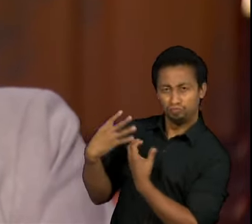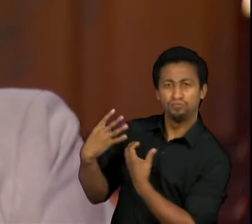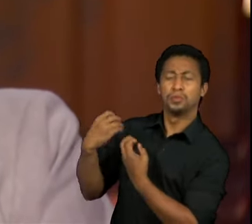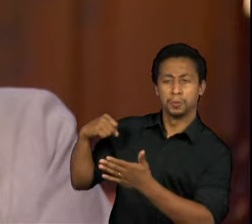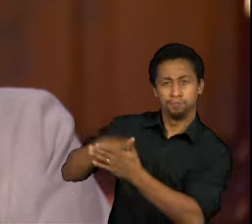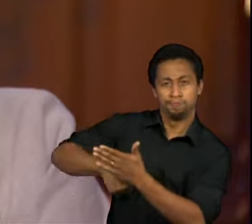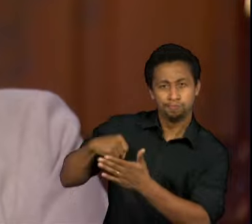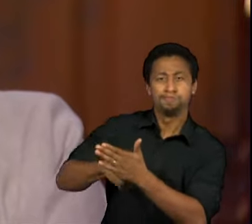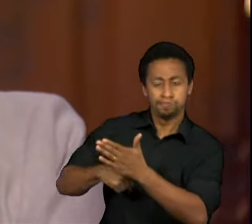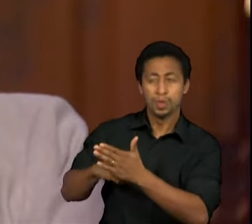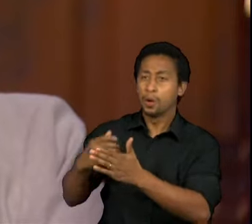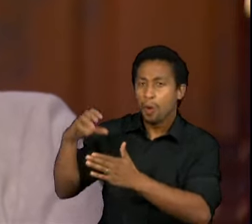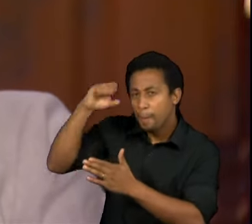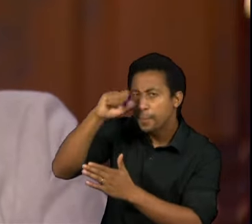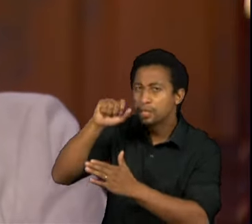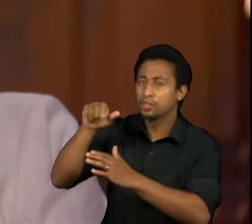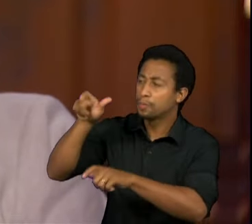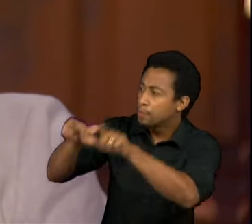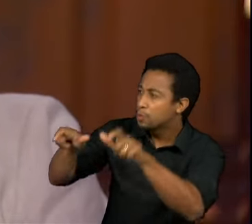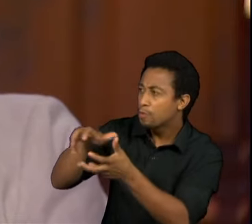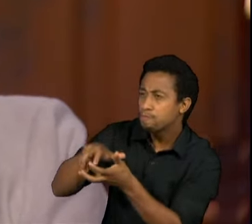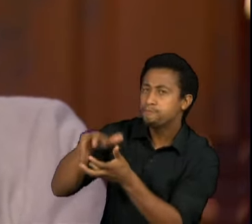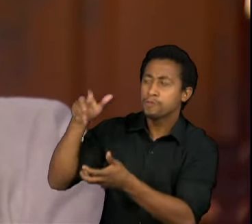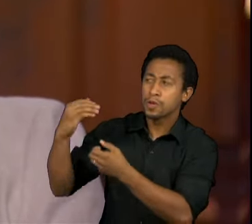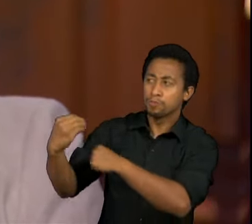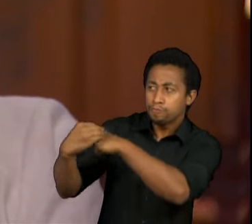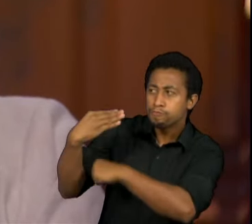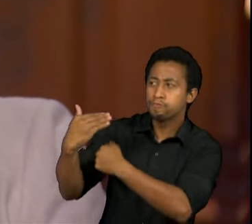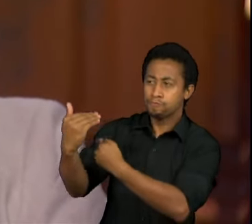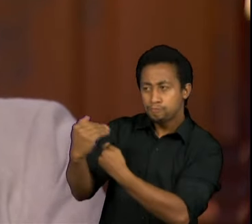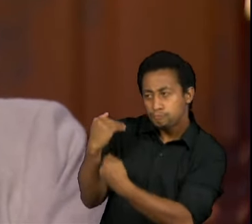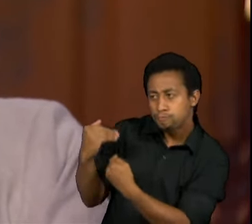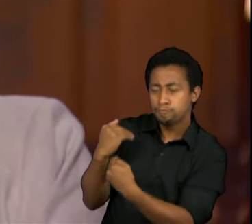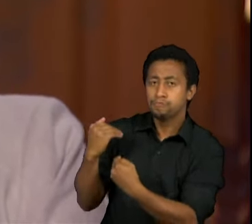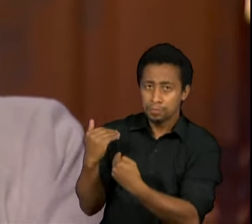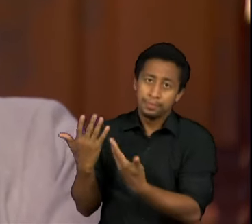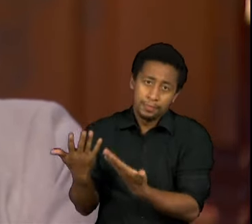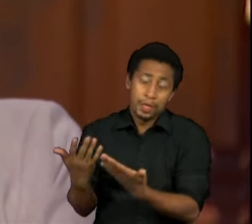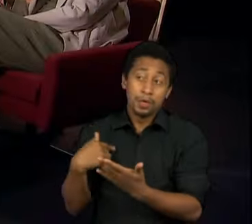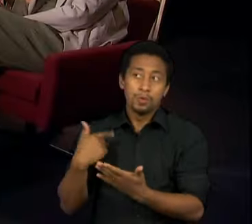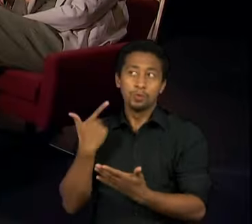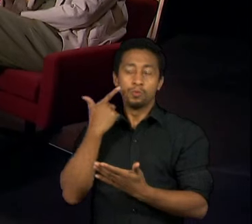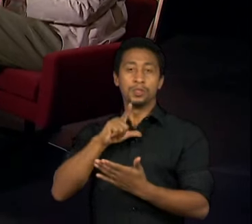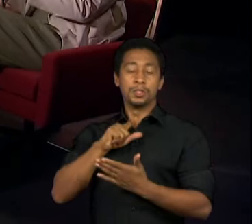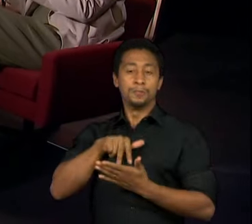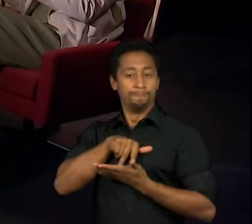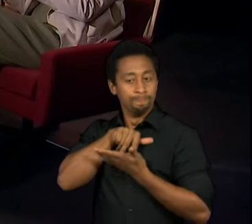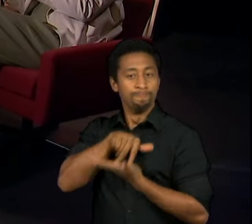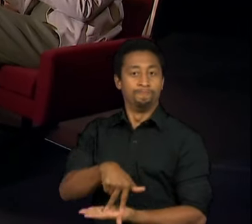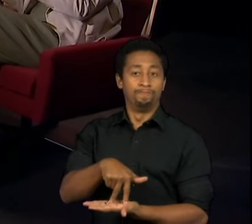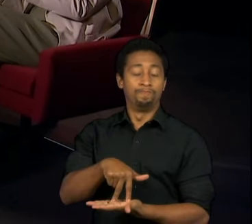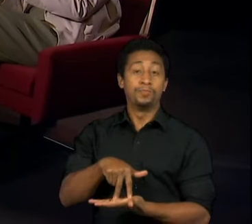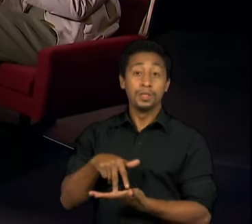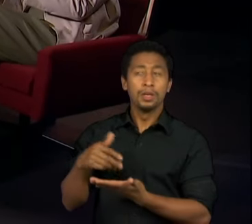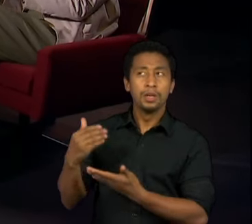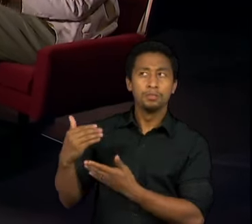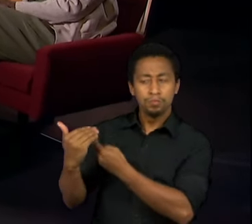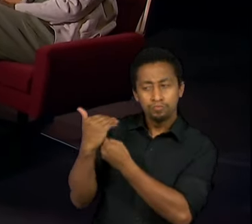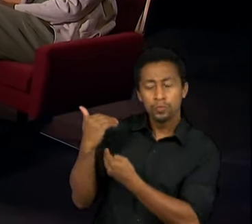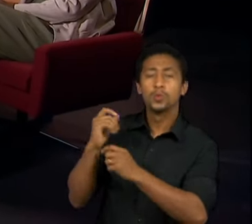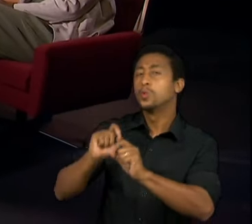e eu lembro que uma vez conversando com uma delas elas falaram a sua geração de vocês uma delas falou né tem que aprender